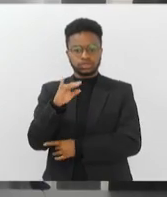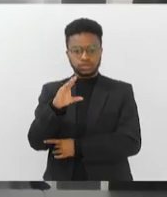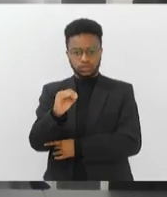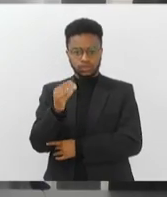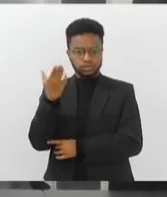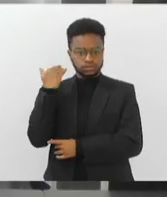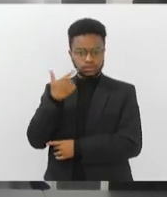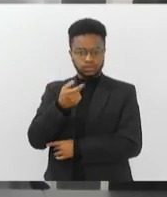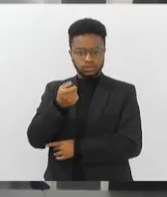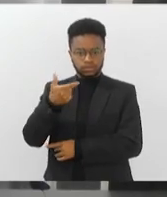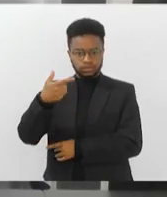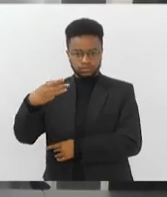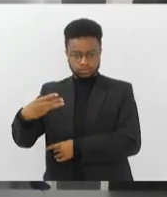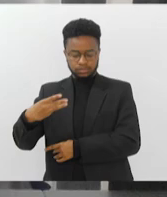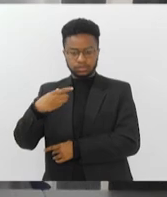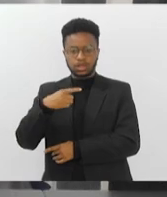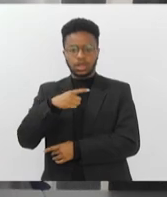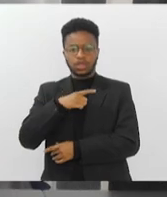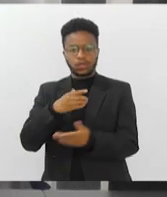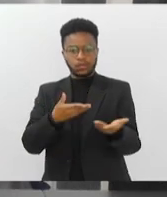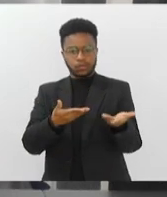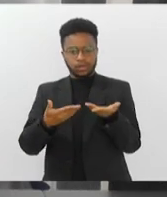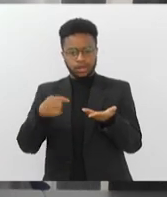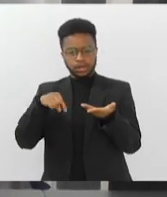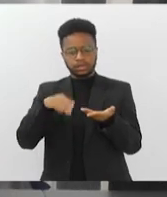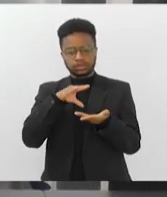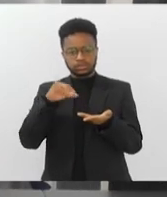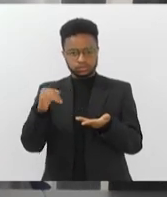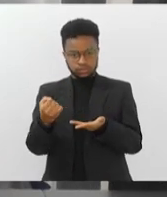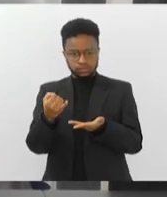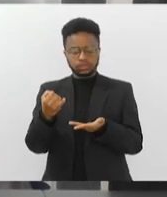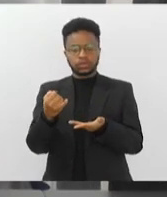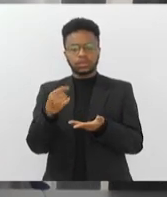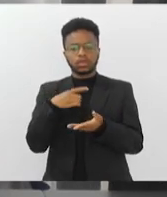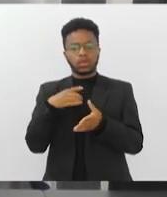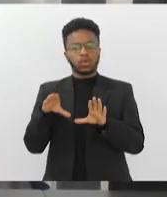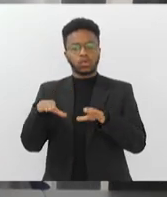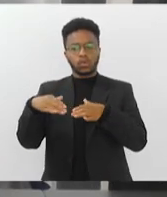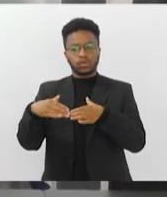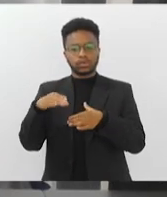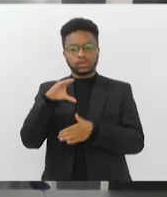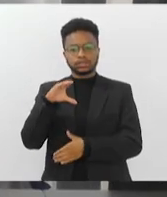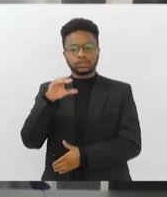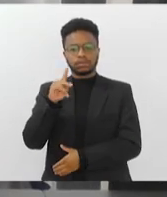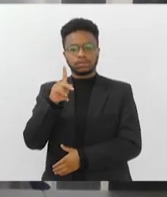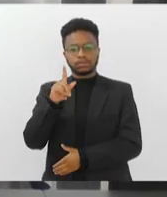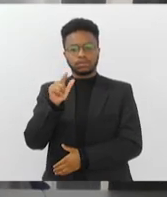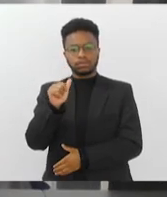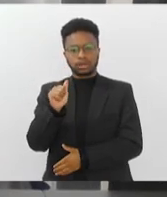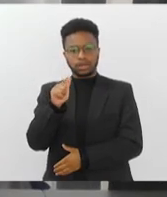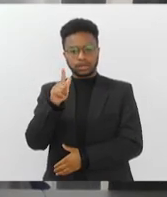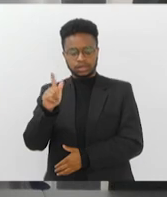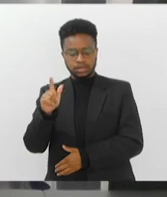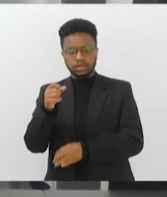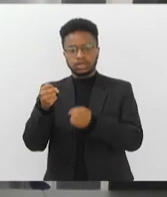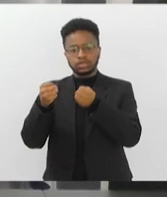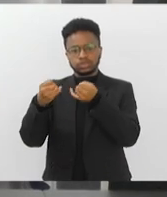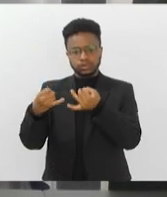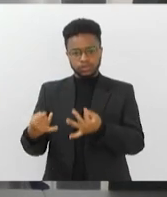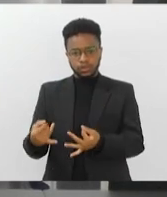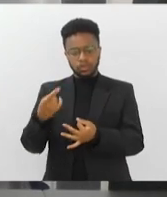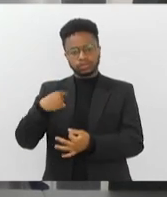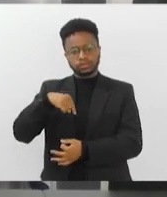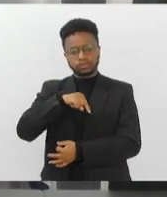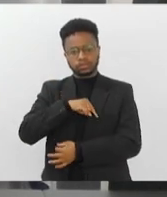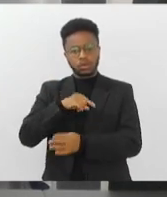recebi aqui na CCJ, junto com o deputado Fred, deputado Chico Machado, uma comissão da CEPLAG que explicou um